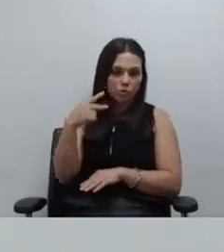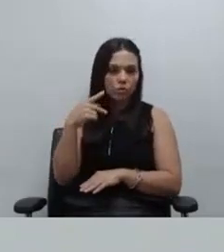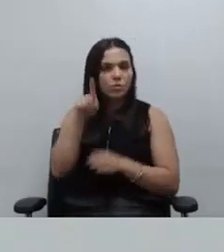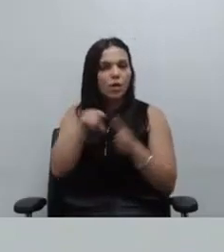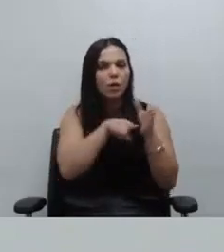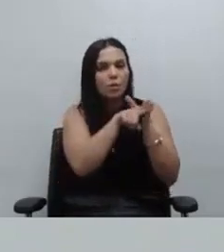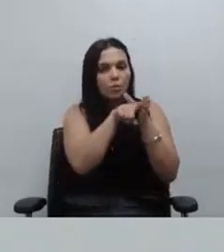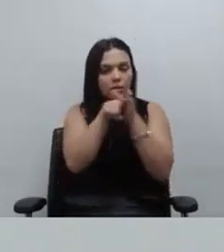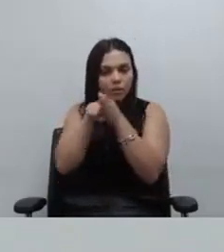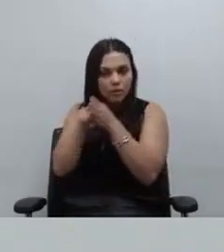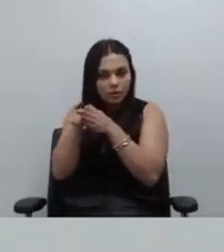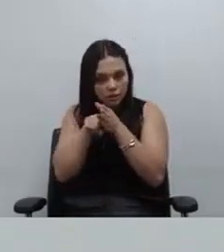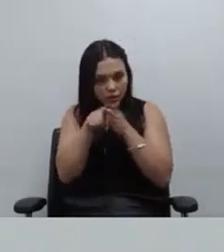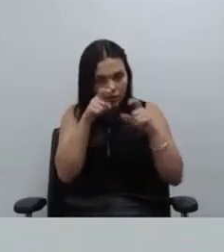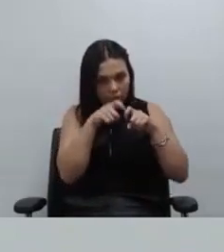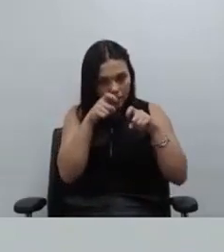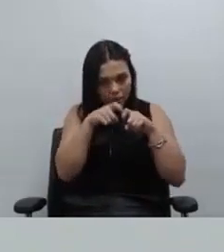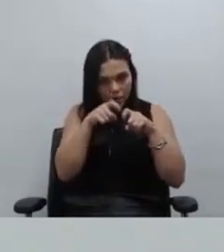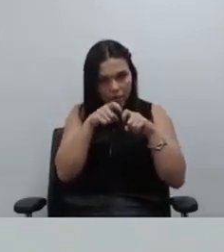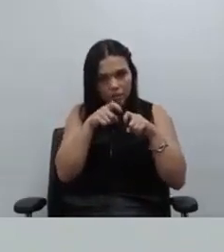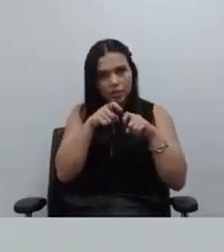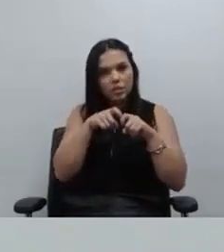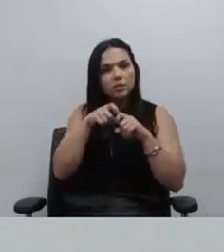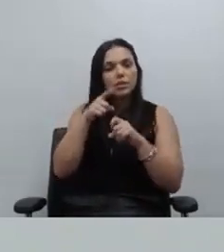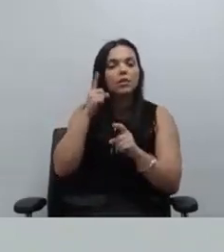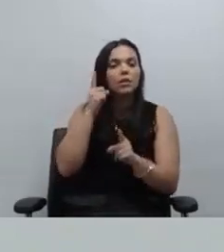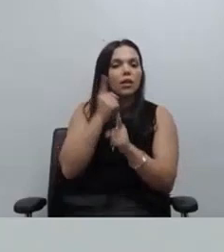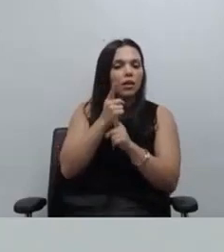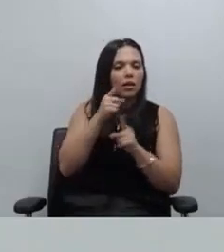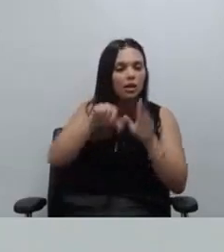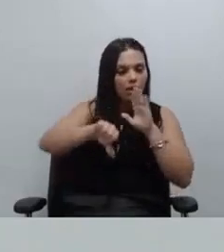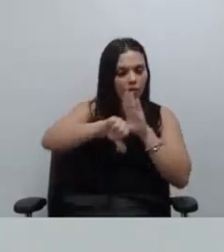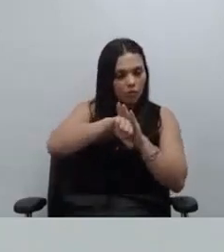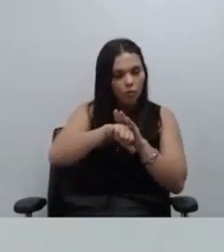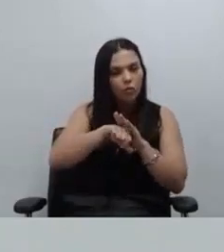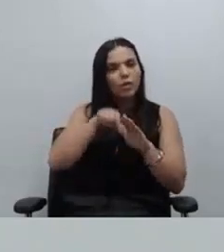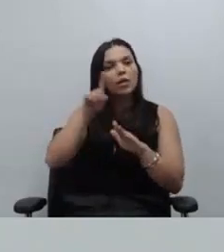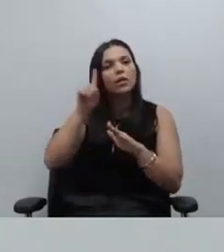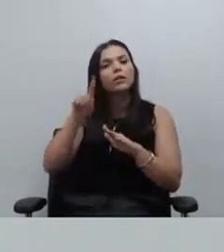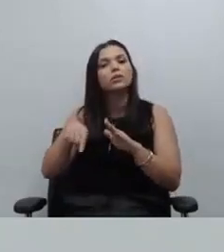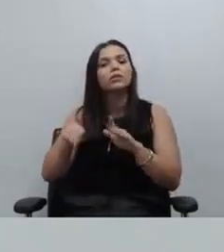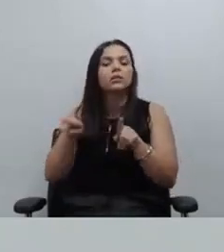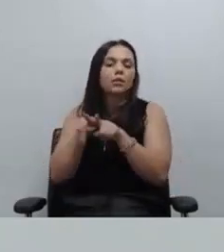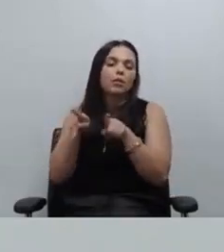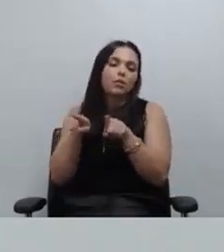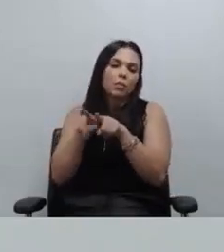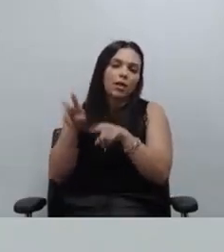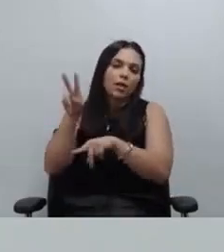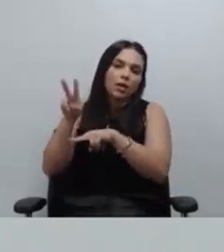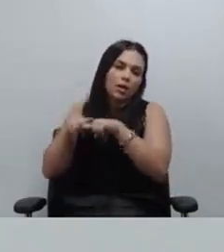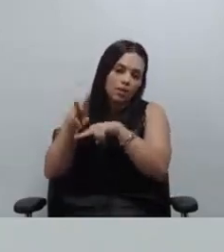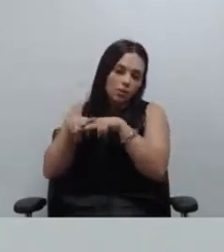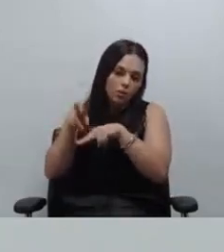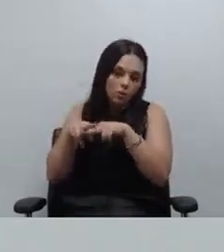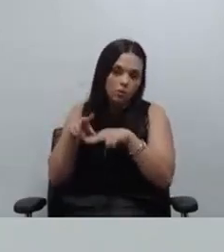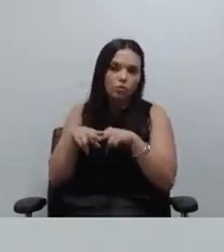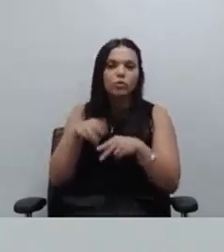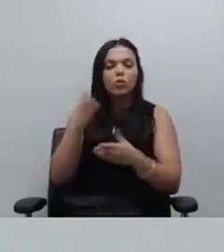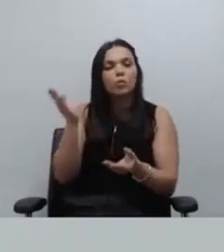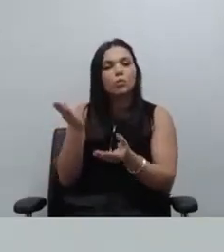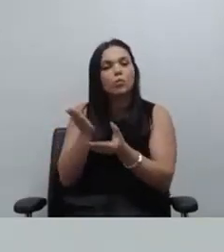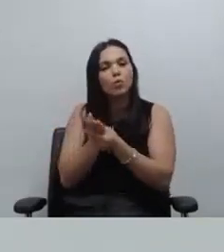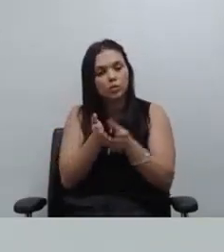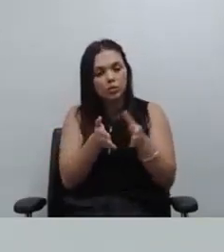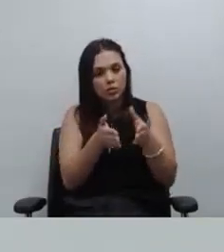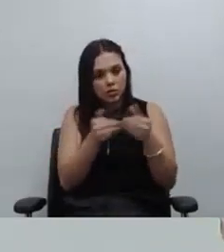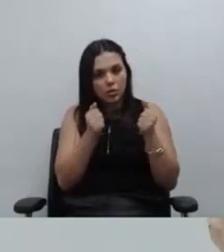Forense e Criminologia, tendo sido aprovada no exame de qualificação em 1º de dezembro de 2022, projeto de qualificação anexo ao